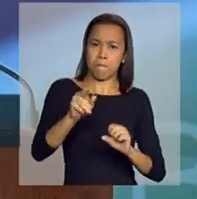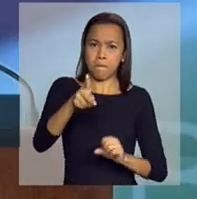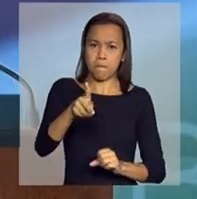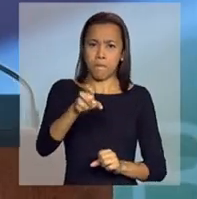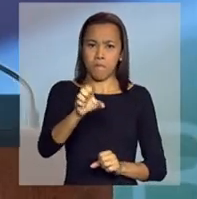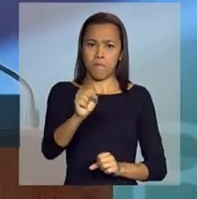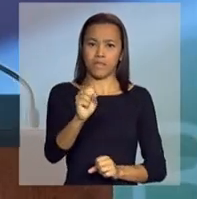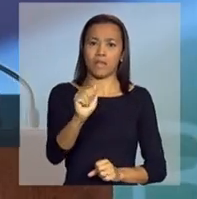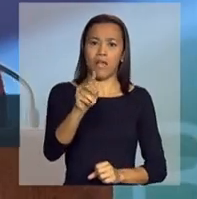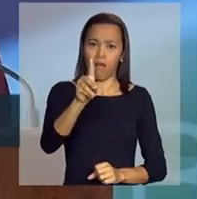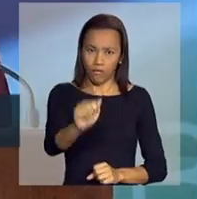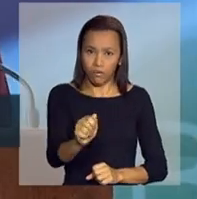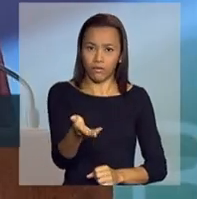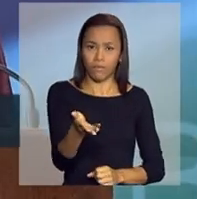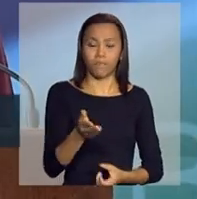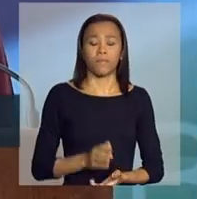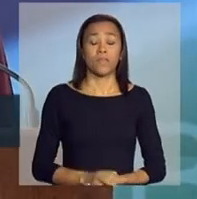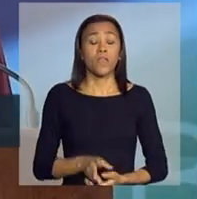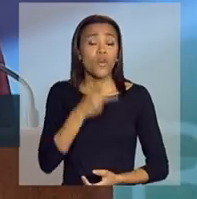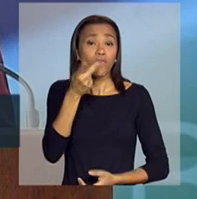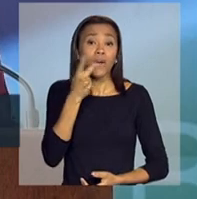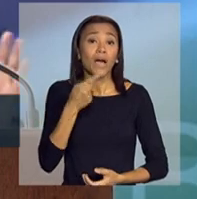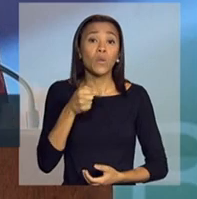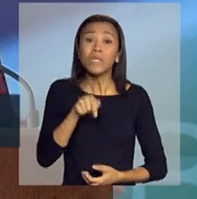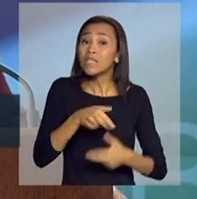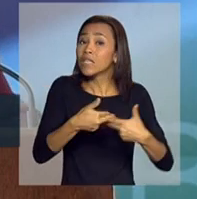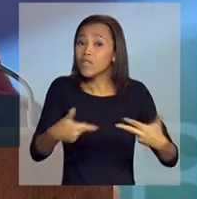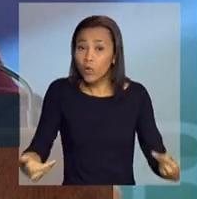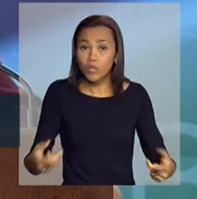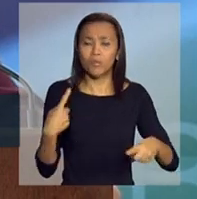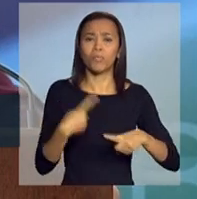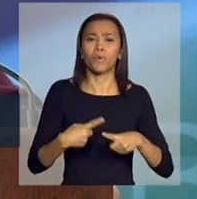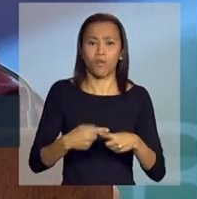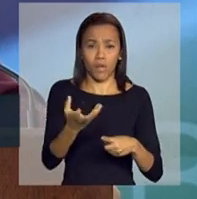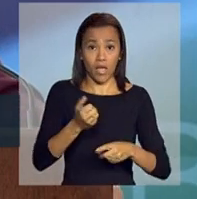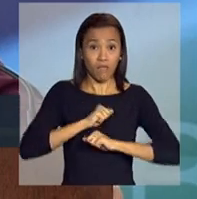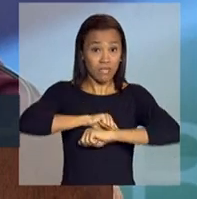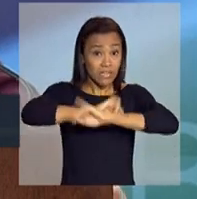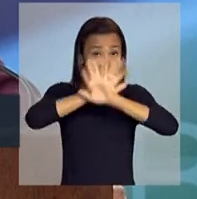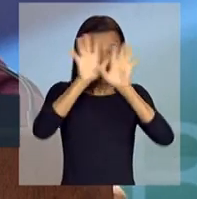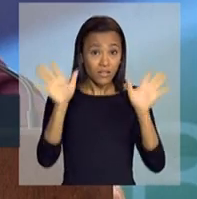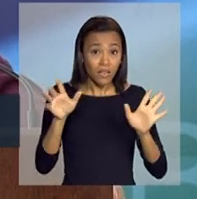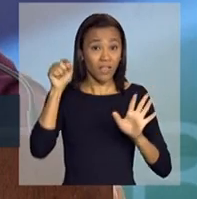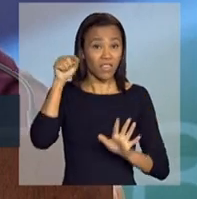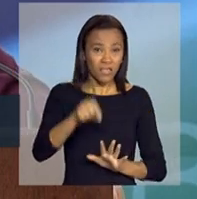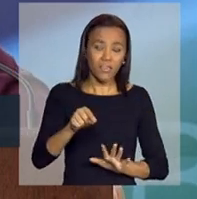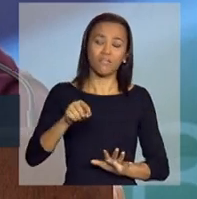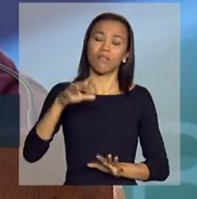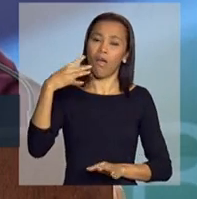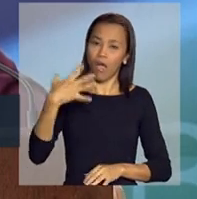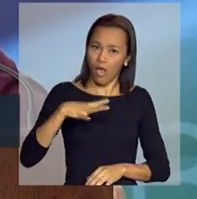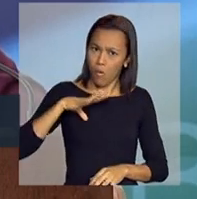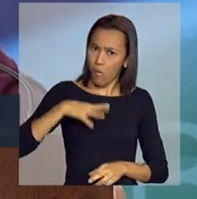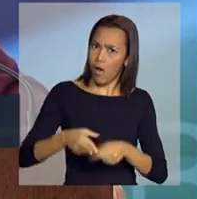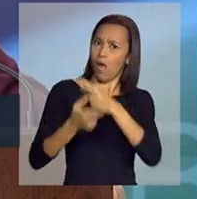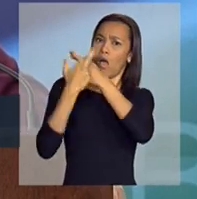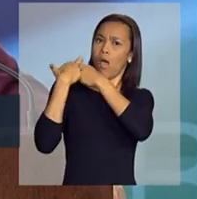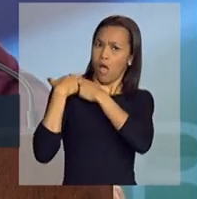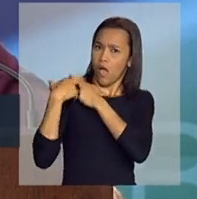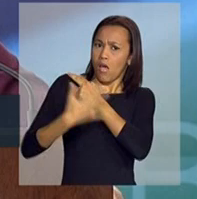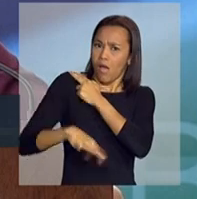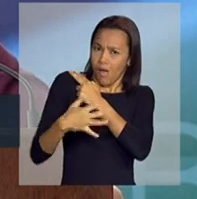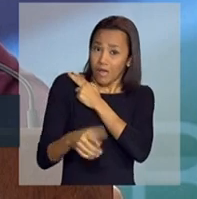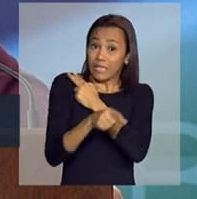Eu digo tudo isso porque quero deixar claro que essa é a desafiadora missão que o